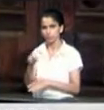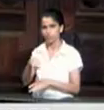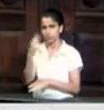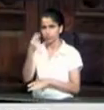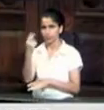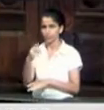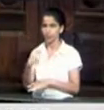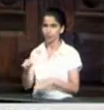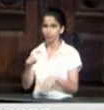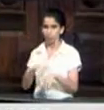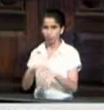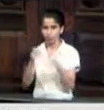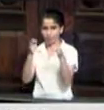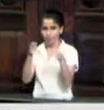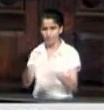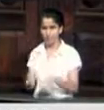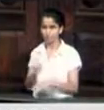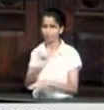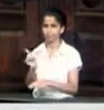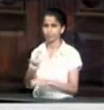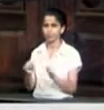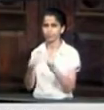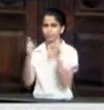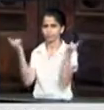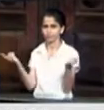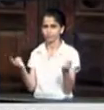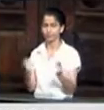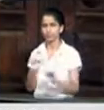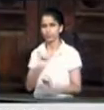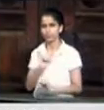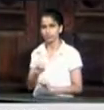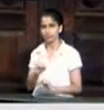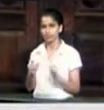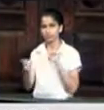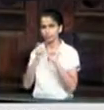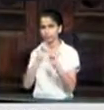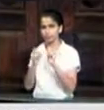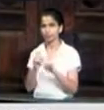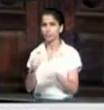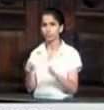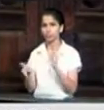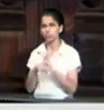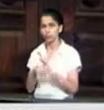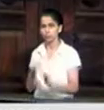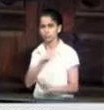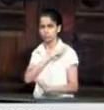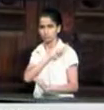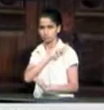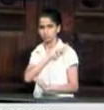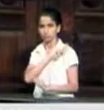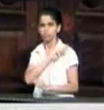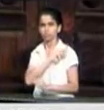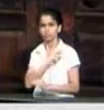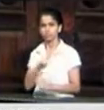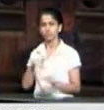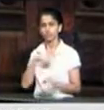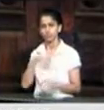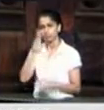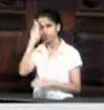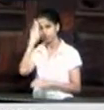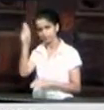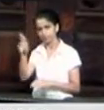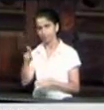hora. Se o tema foi debatido e discutido no ensino médio, vamos ter a responsabilidade